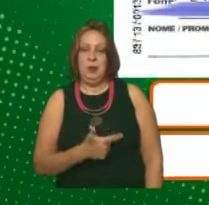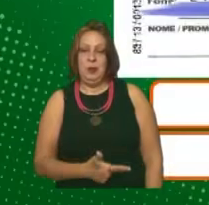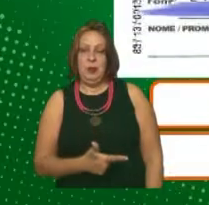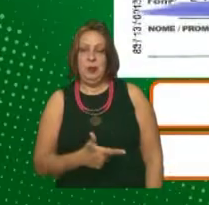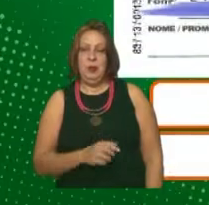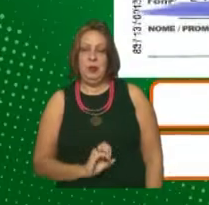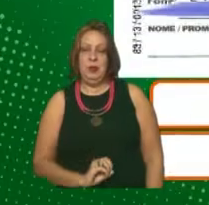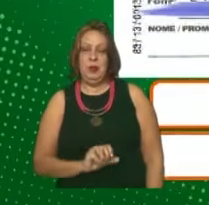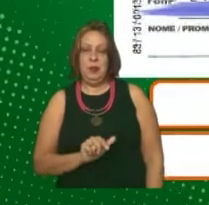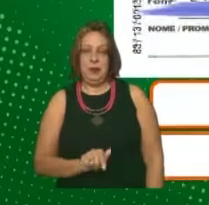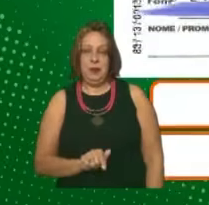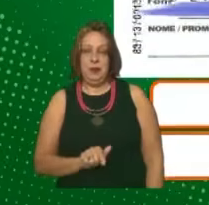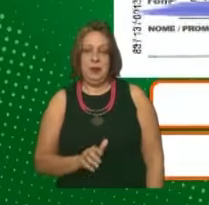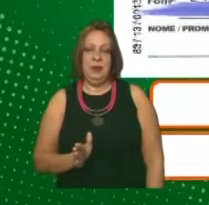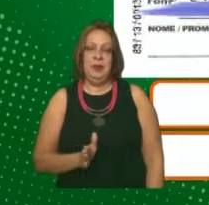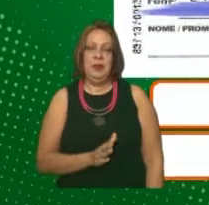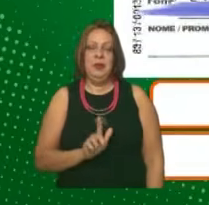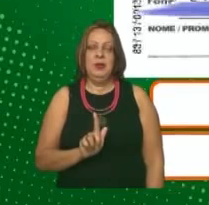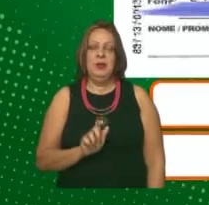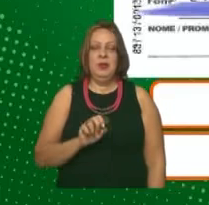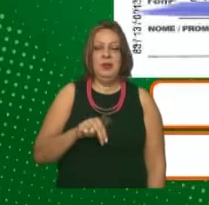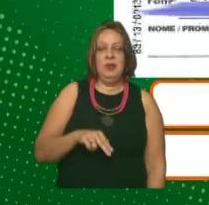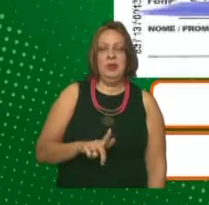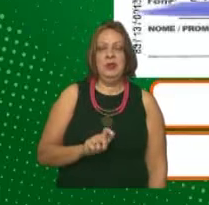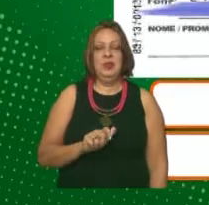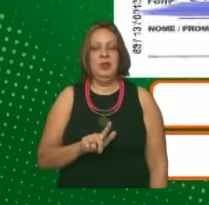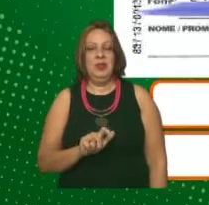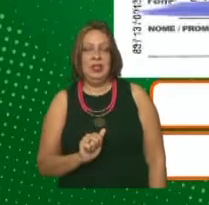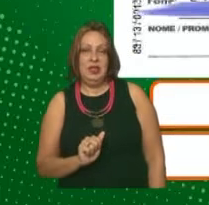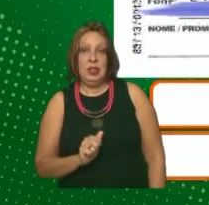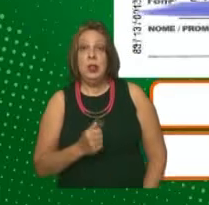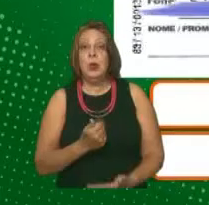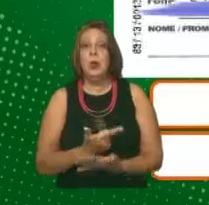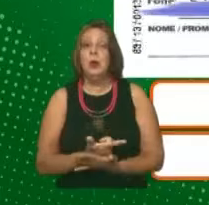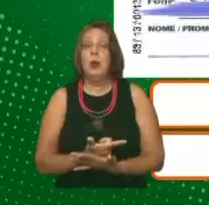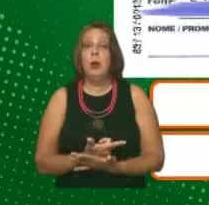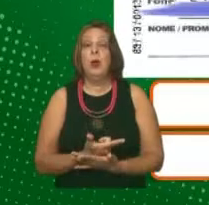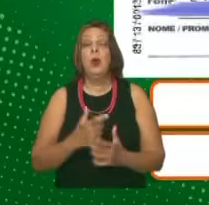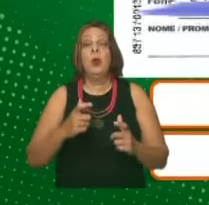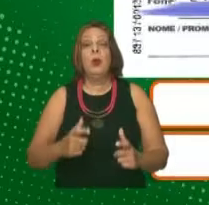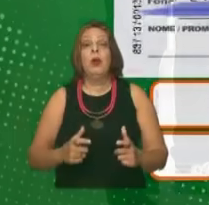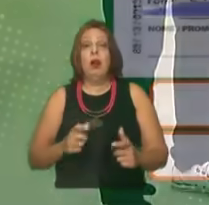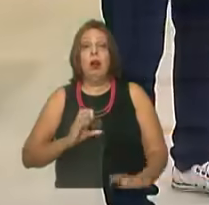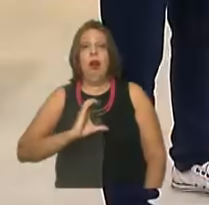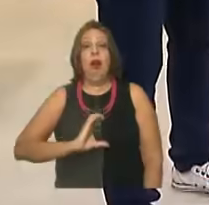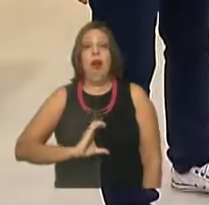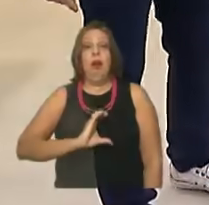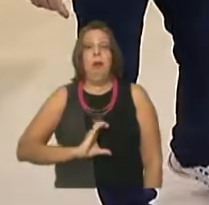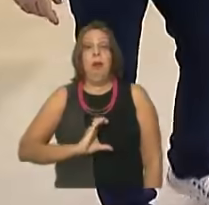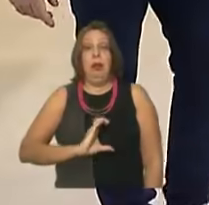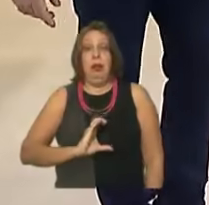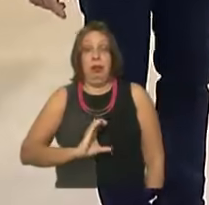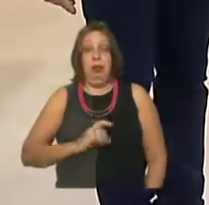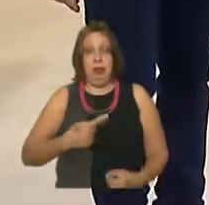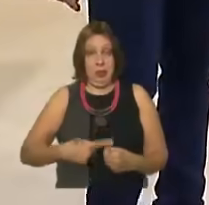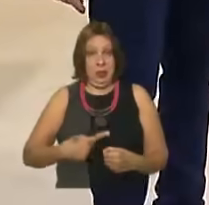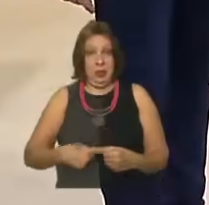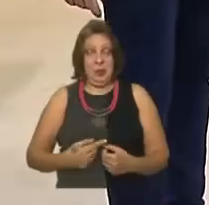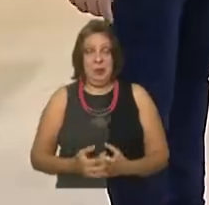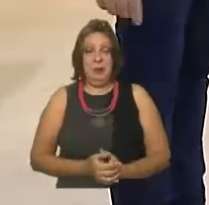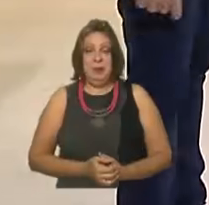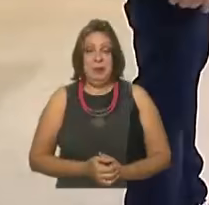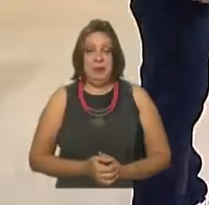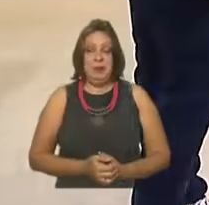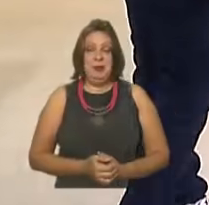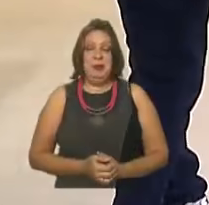061207, Geângela Souza Nogueira, adquiriu com a Lourdes, da Regional Capela Jaqui. E aí, quem será que vai levar agora?